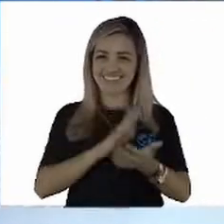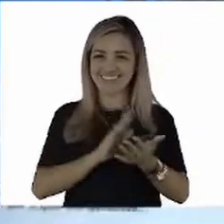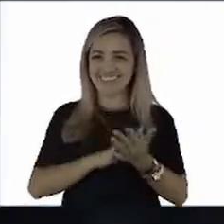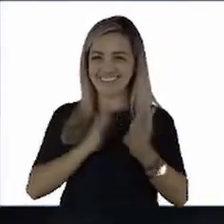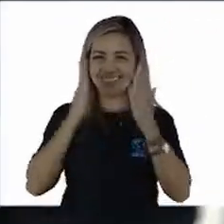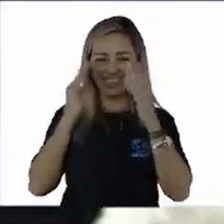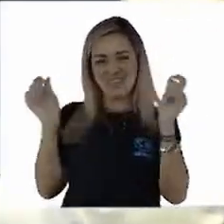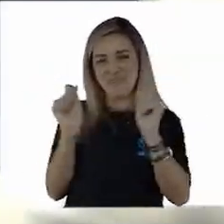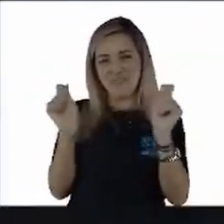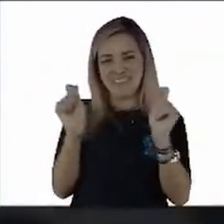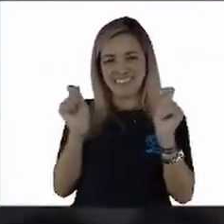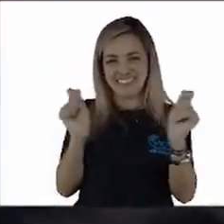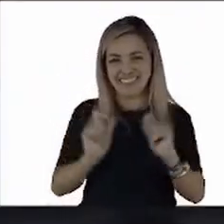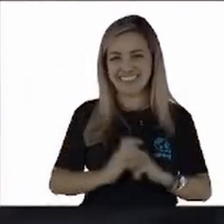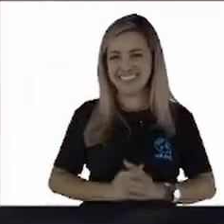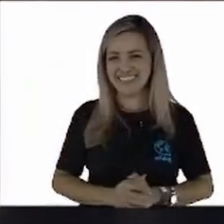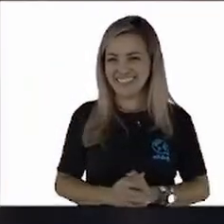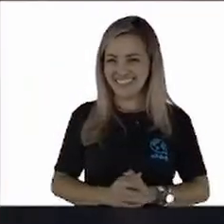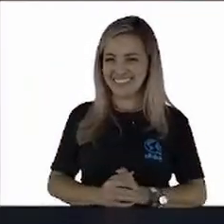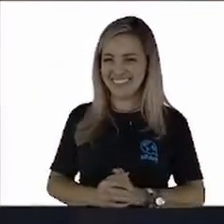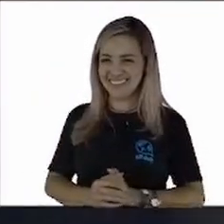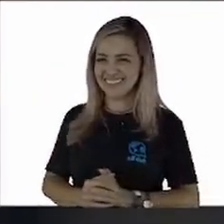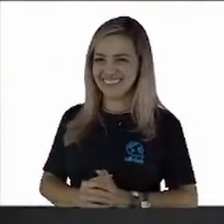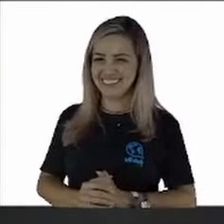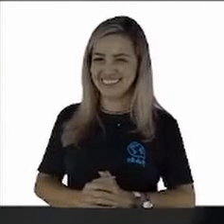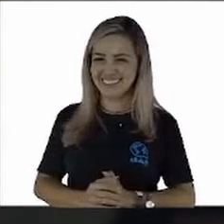que bonitinho, né?